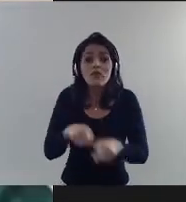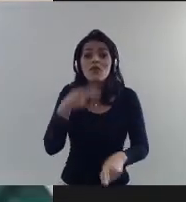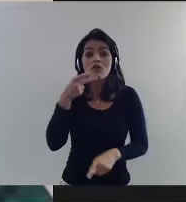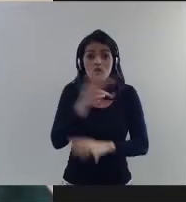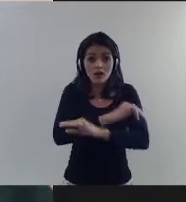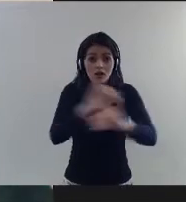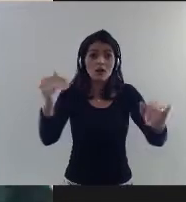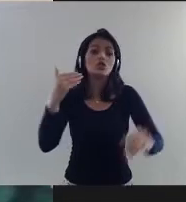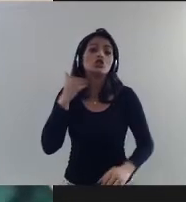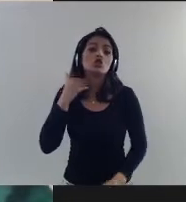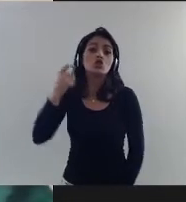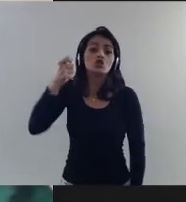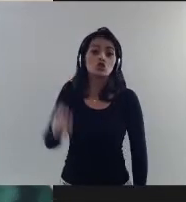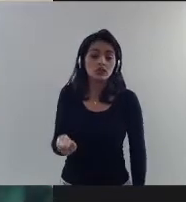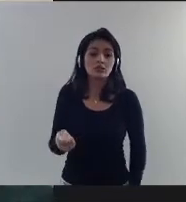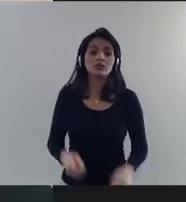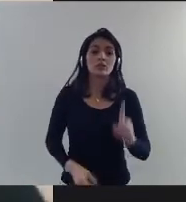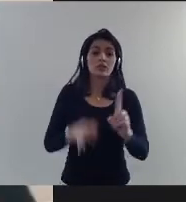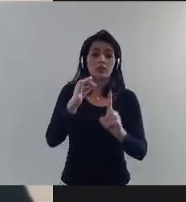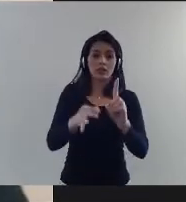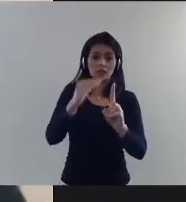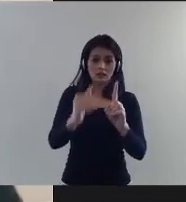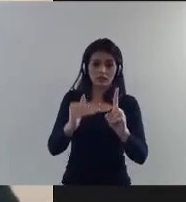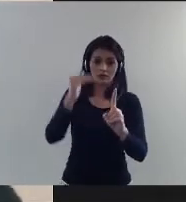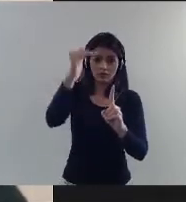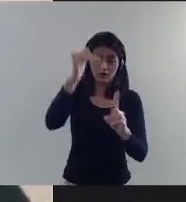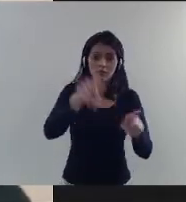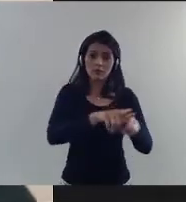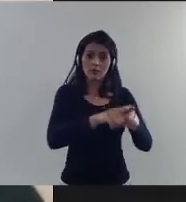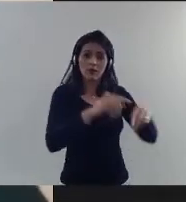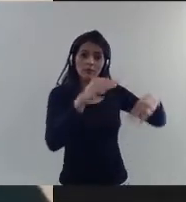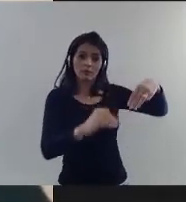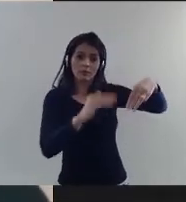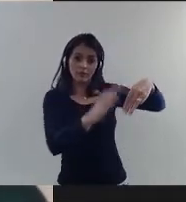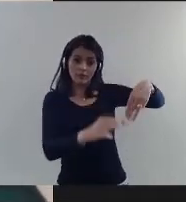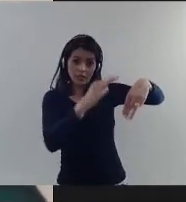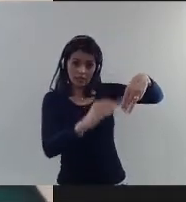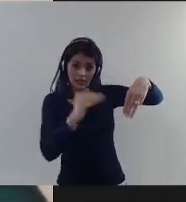juízes, desembargadores, dos seus ministros,